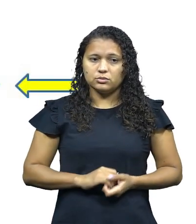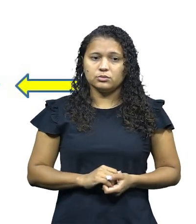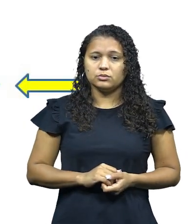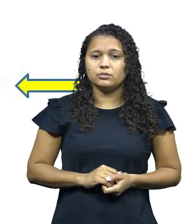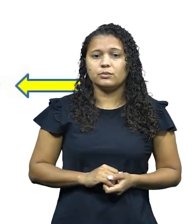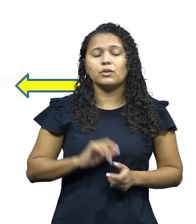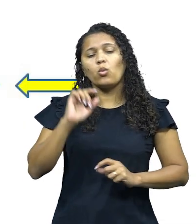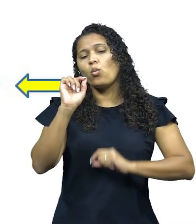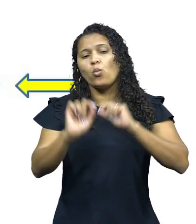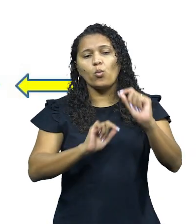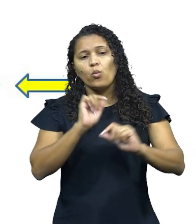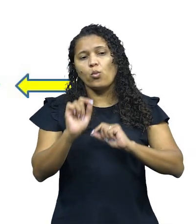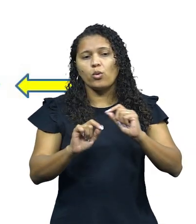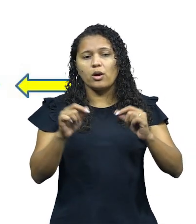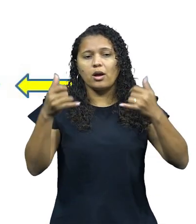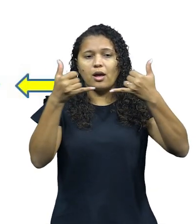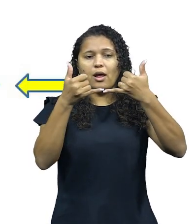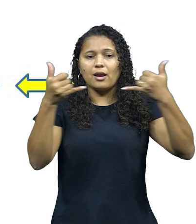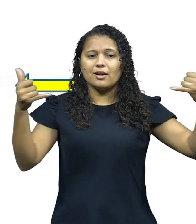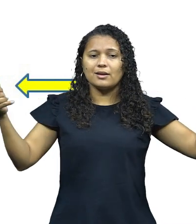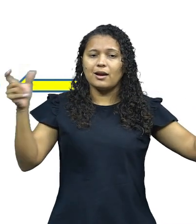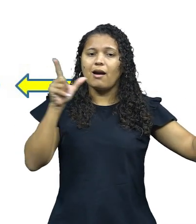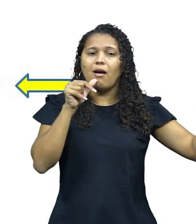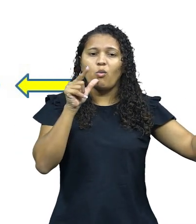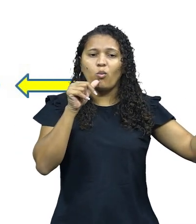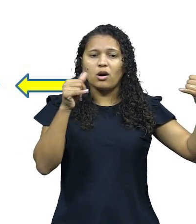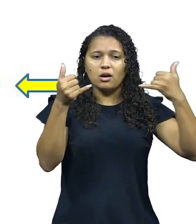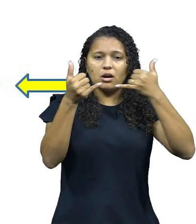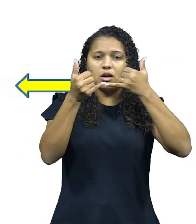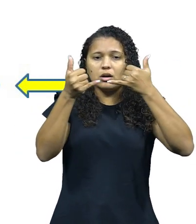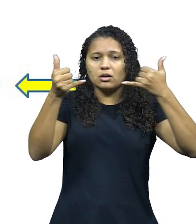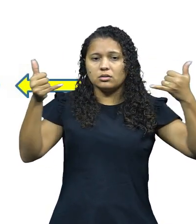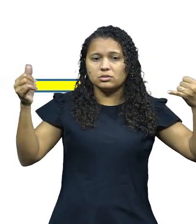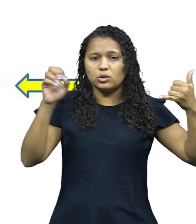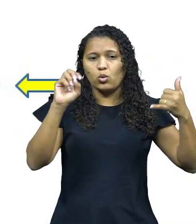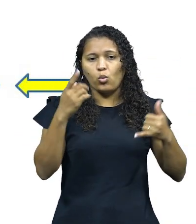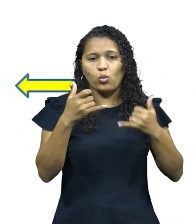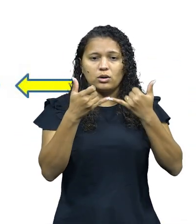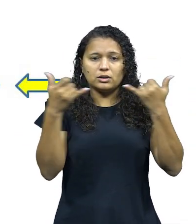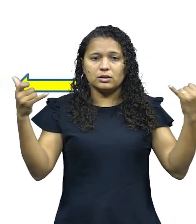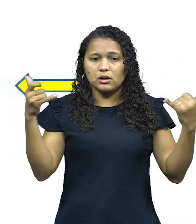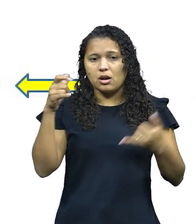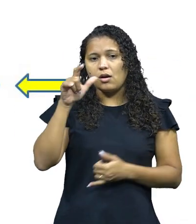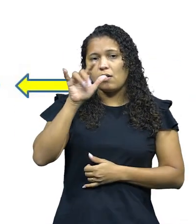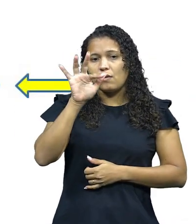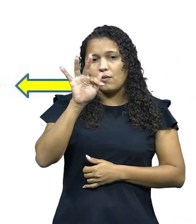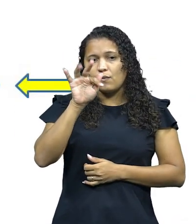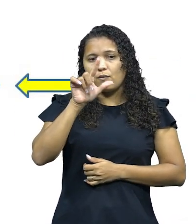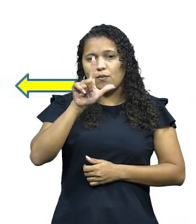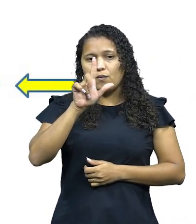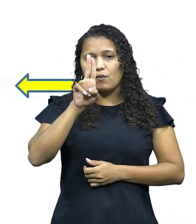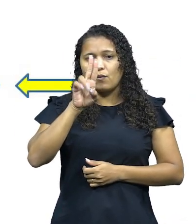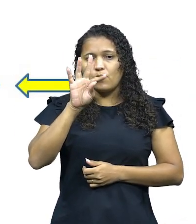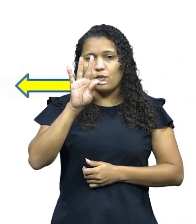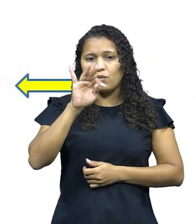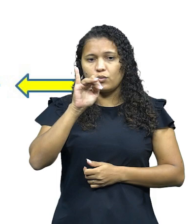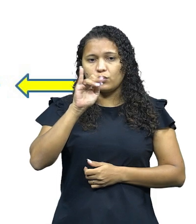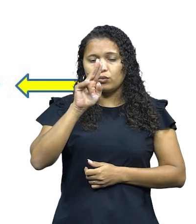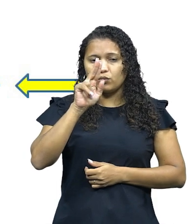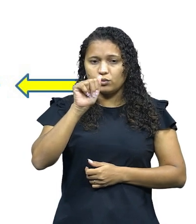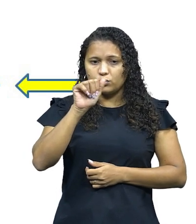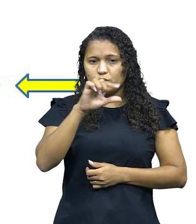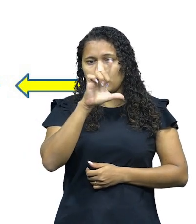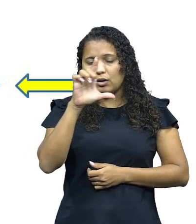Bom, e o que é a linha d'água ou linha de flutuação? Essa linha,